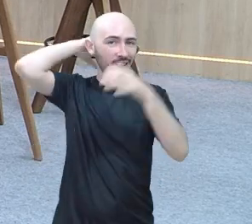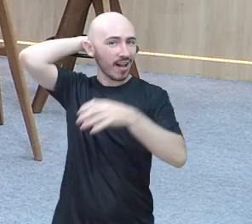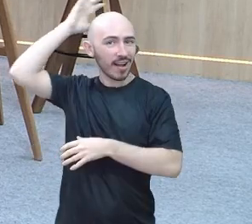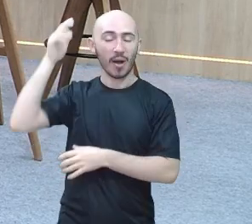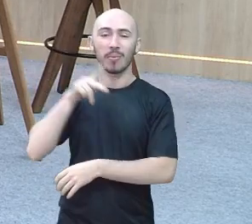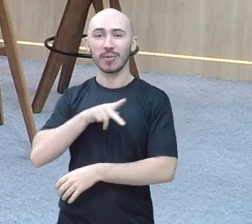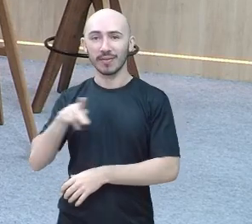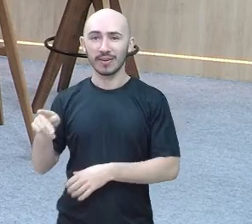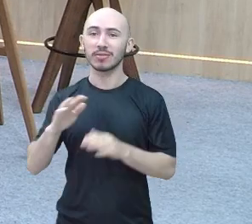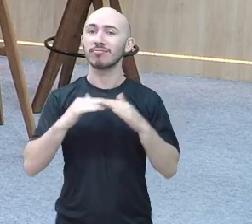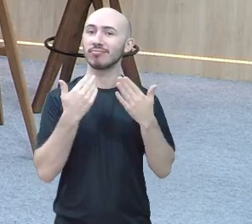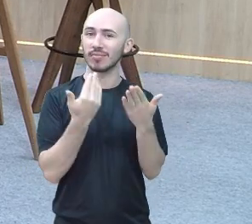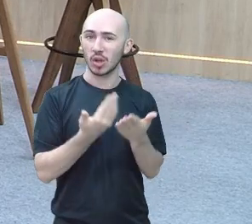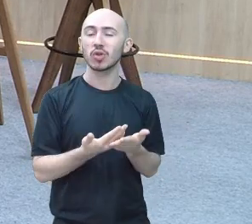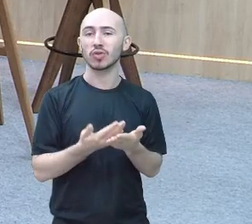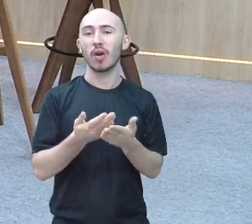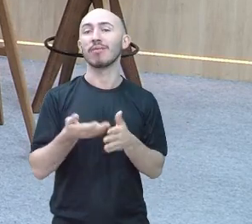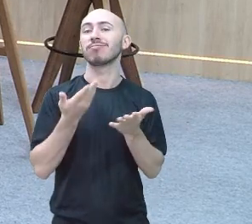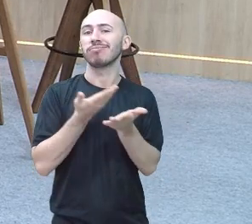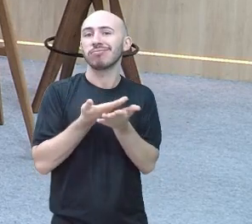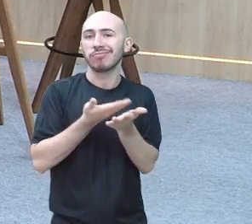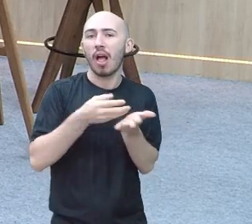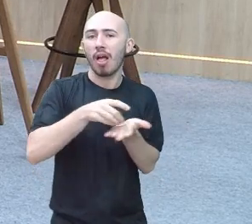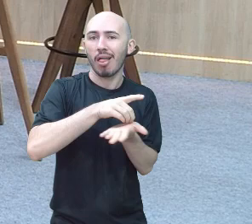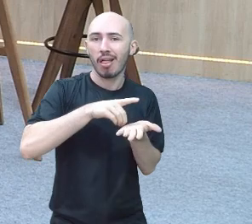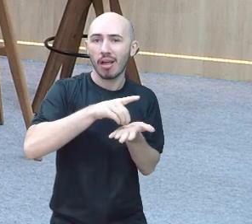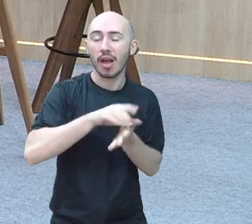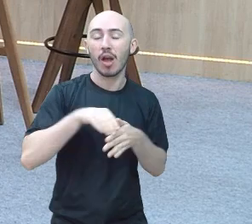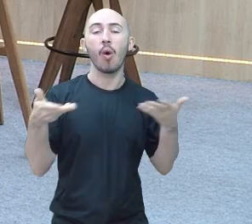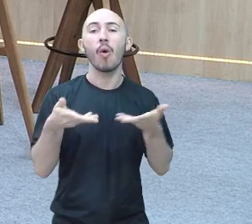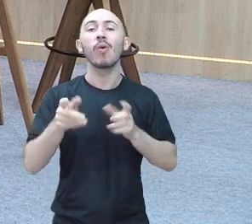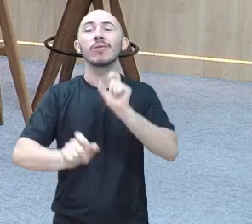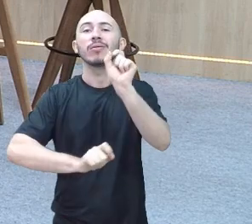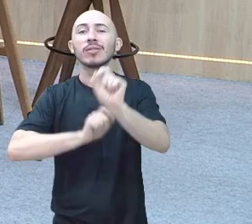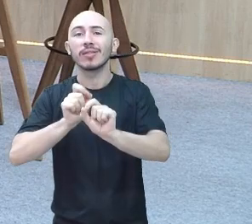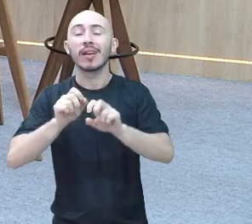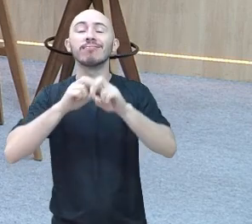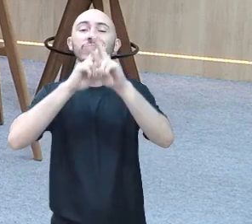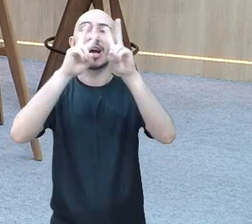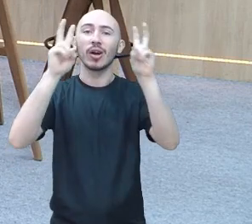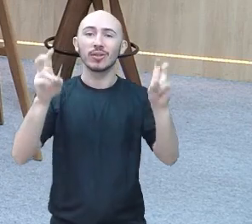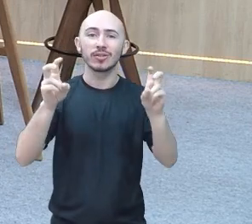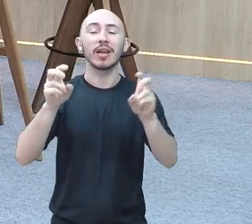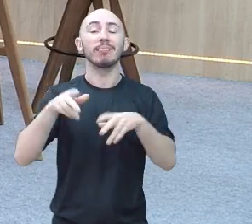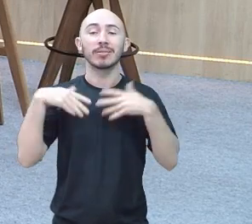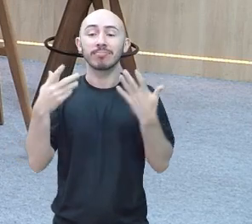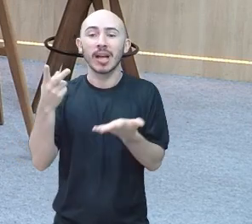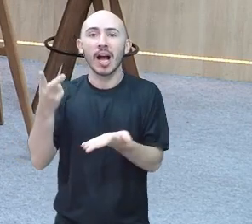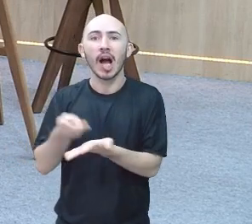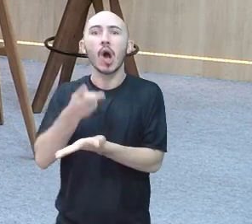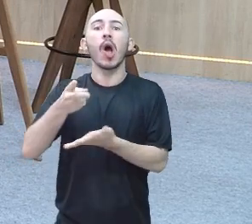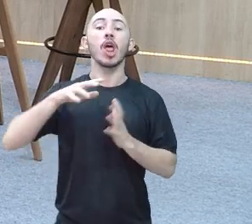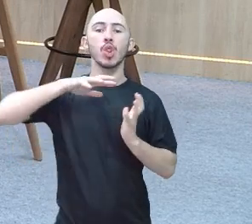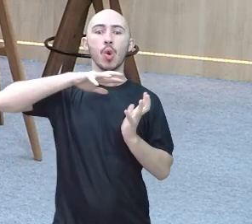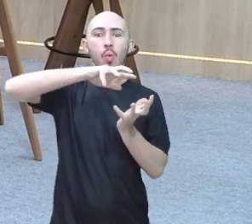Escola Municipal para Aulas Digitais e a aula de hoje vai ser sobre um fenômeno